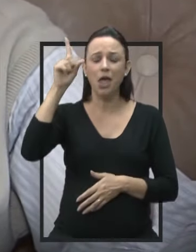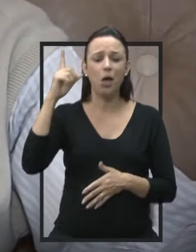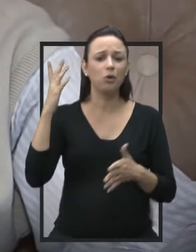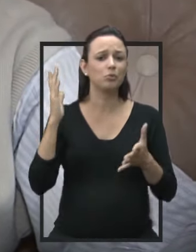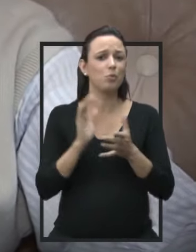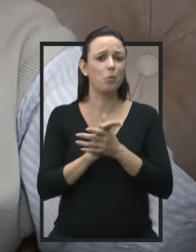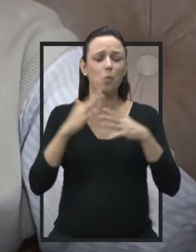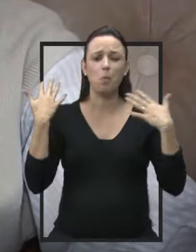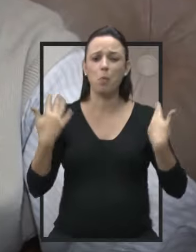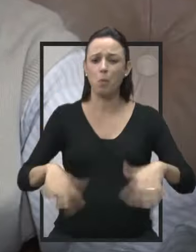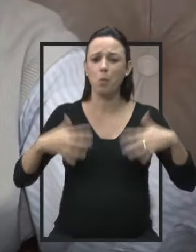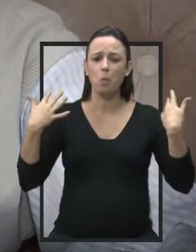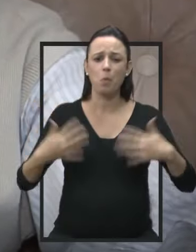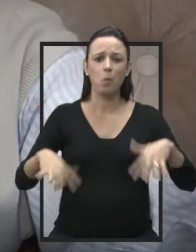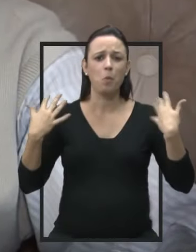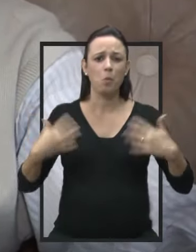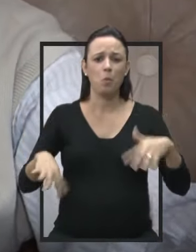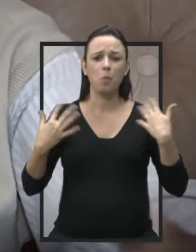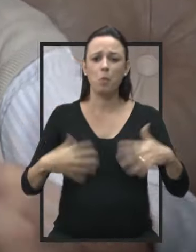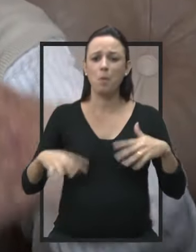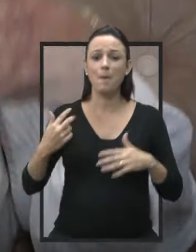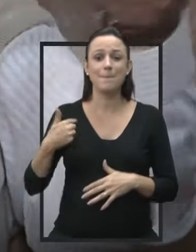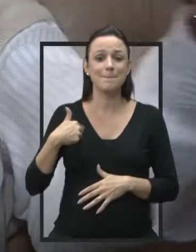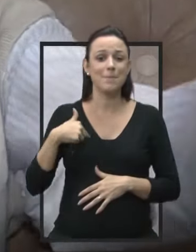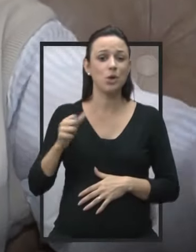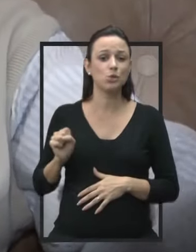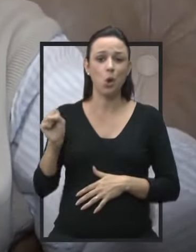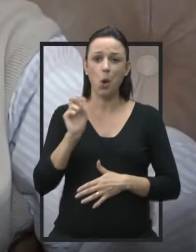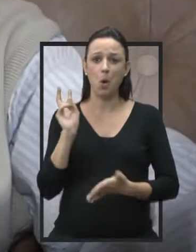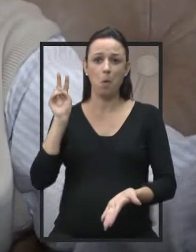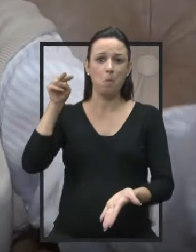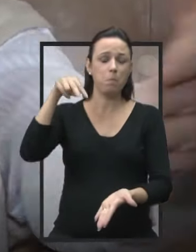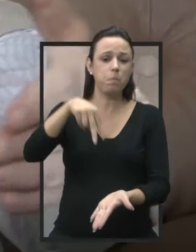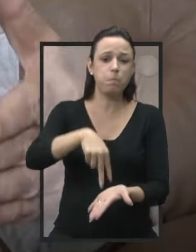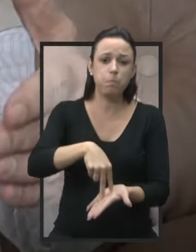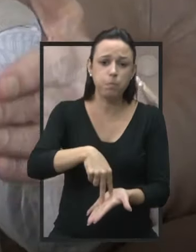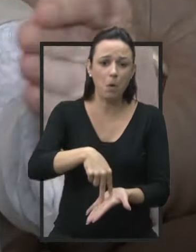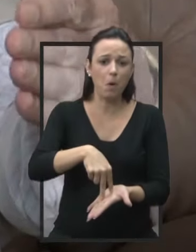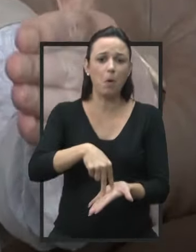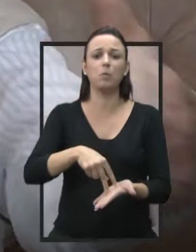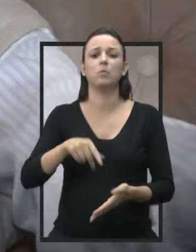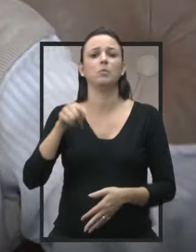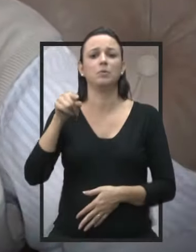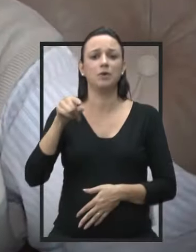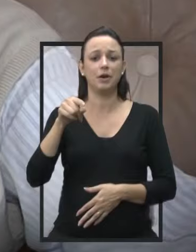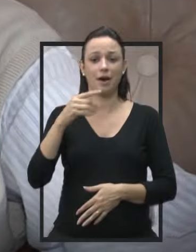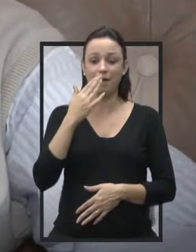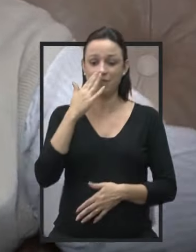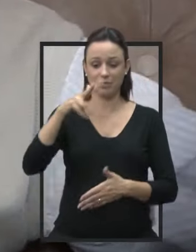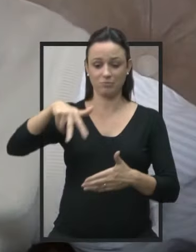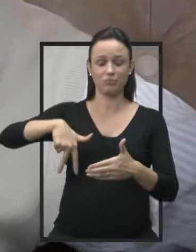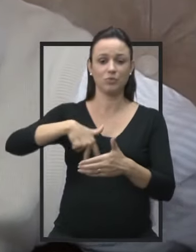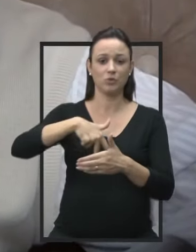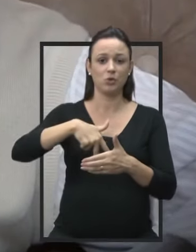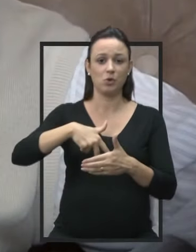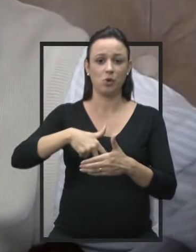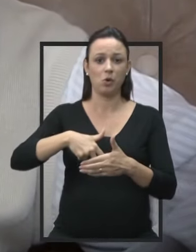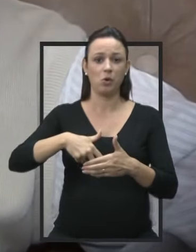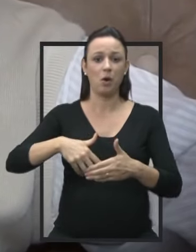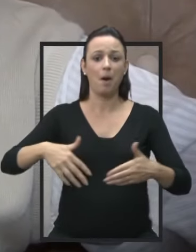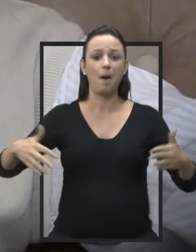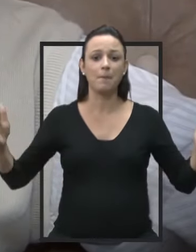acuda. E o meu sogro pulou na minha frente, na frente da tribuna, com os